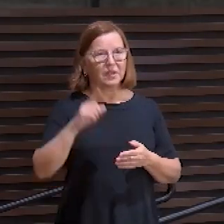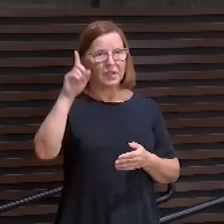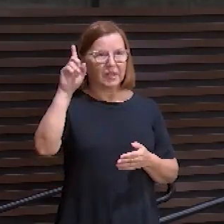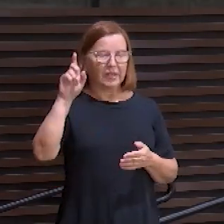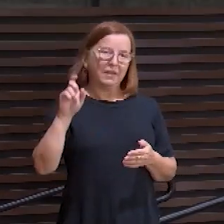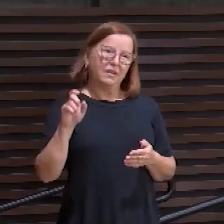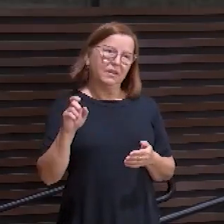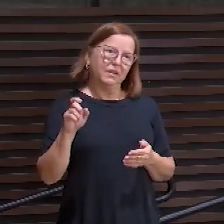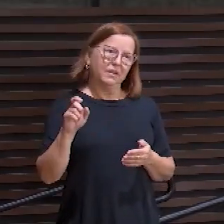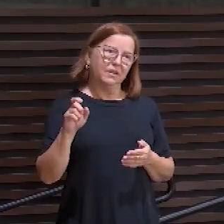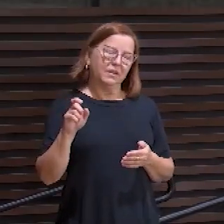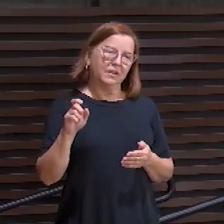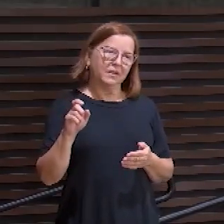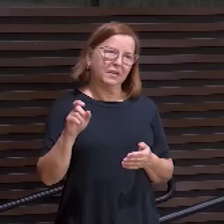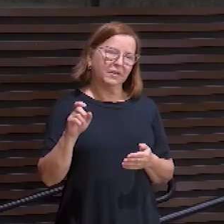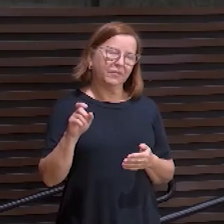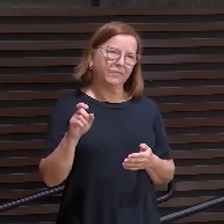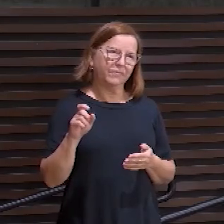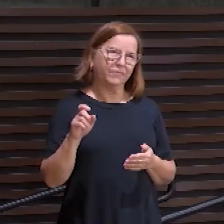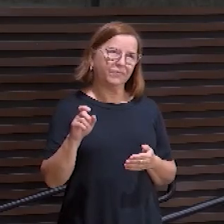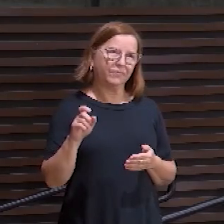considerado o dia dos